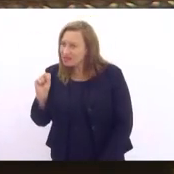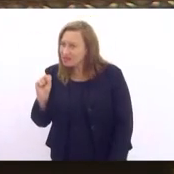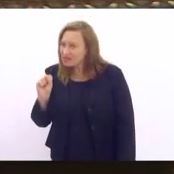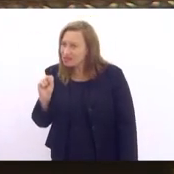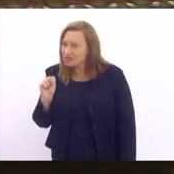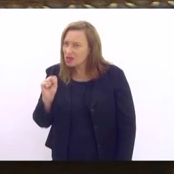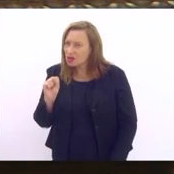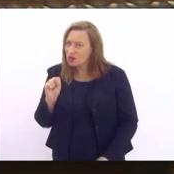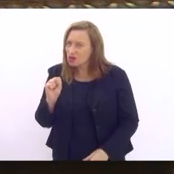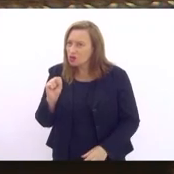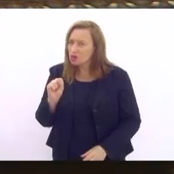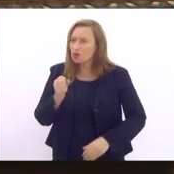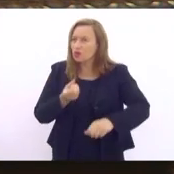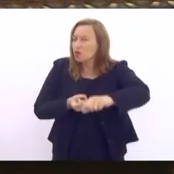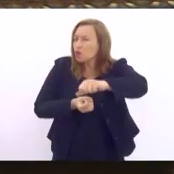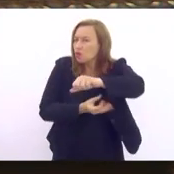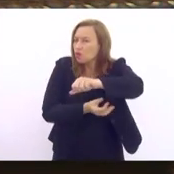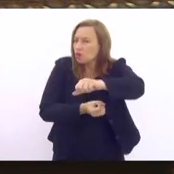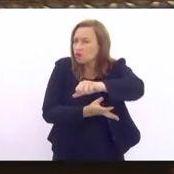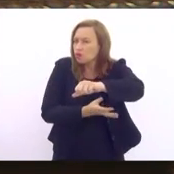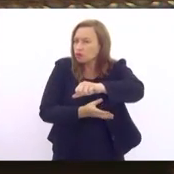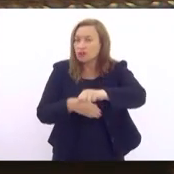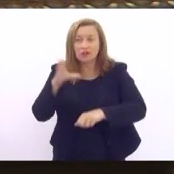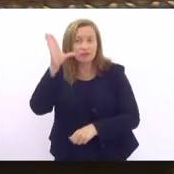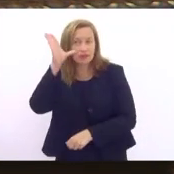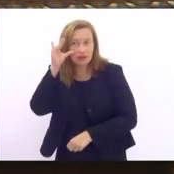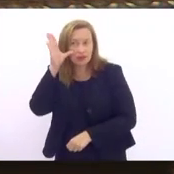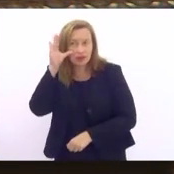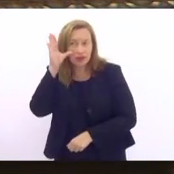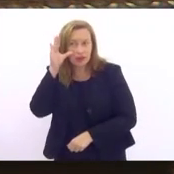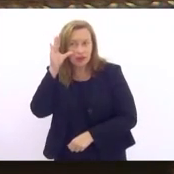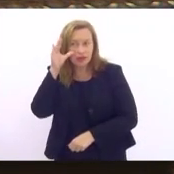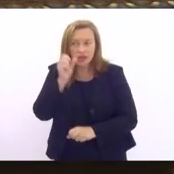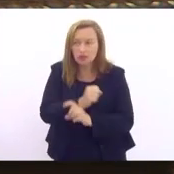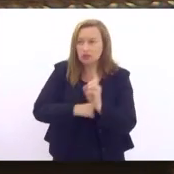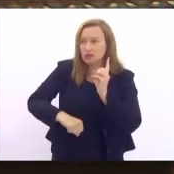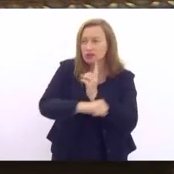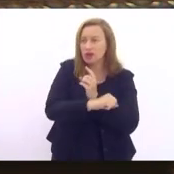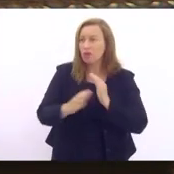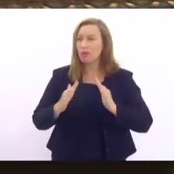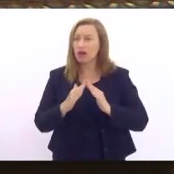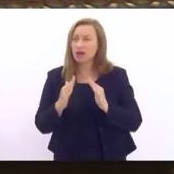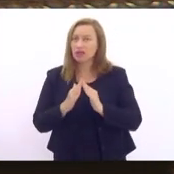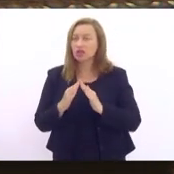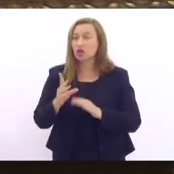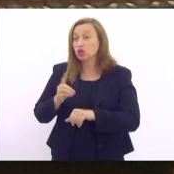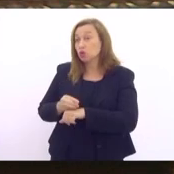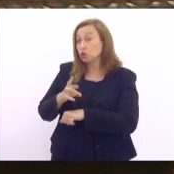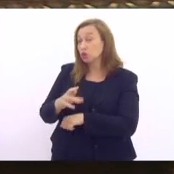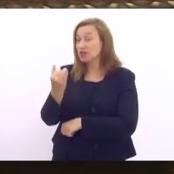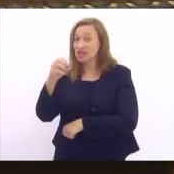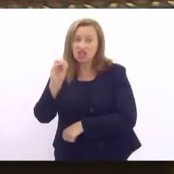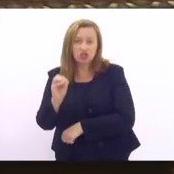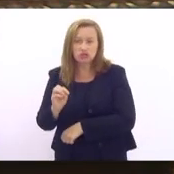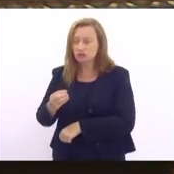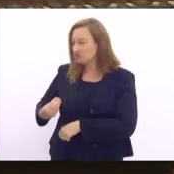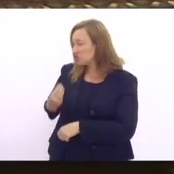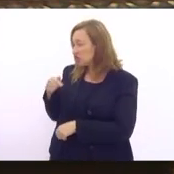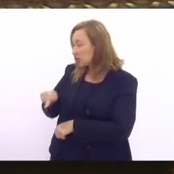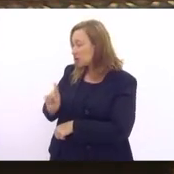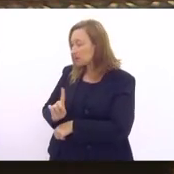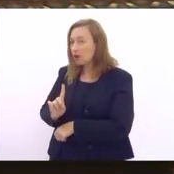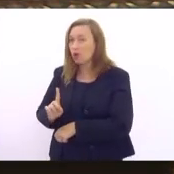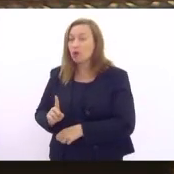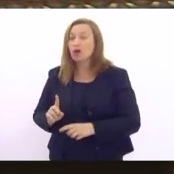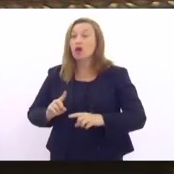Interesse Social, o doutor Serginho não está aí agora, fez parte do último acordo que